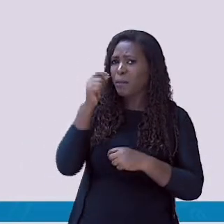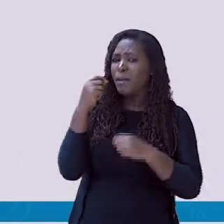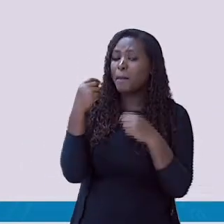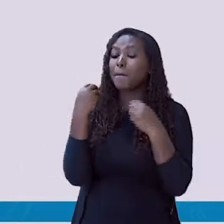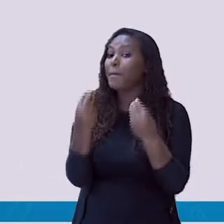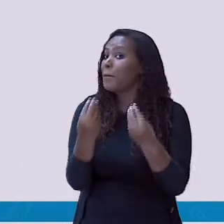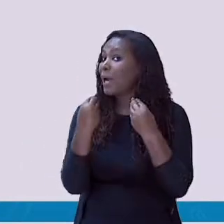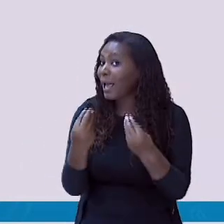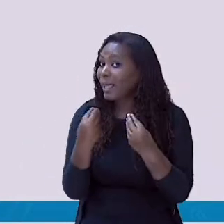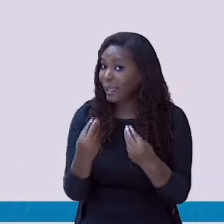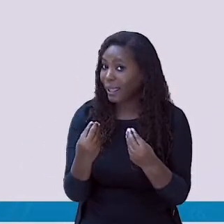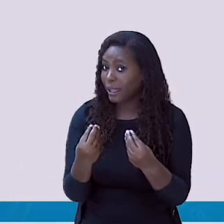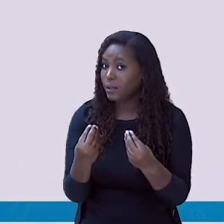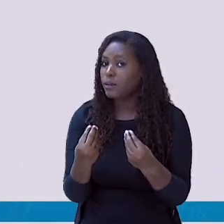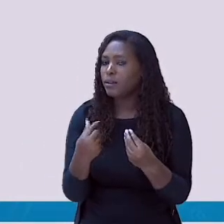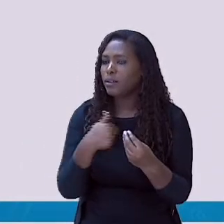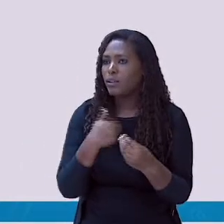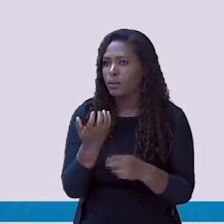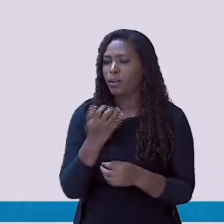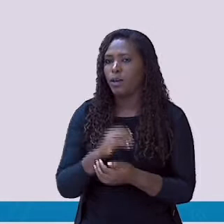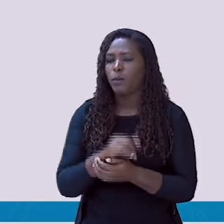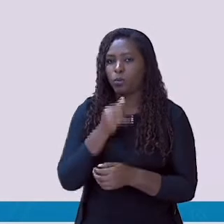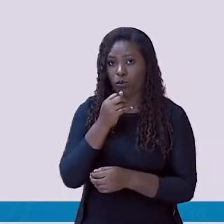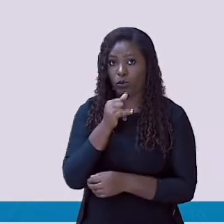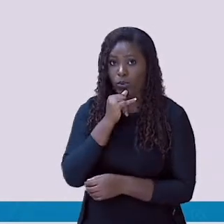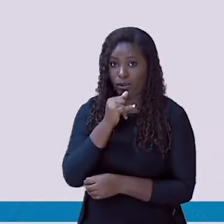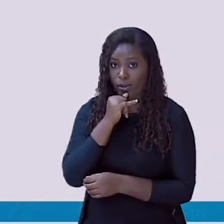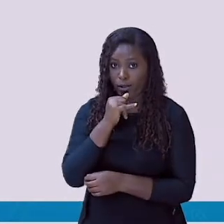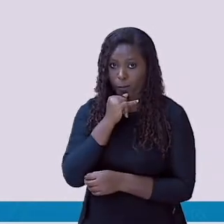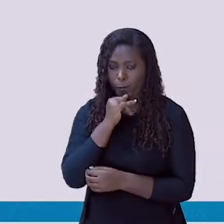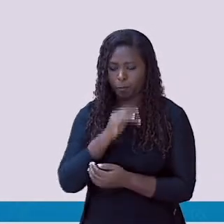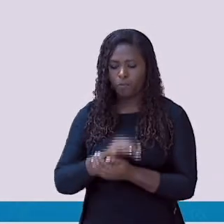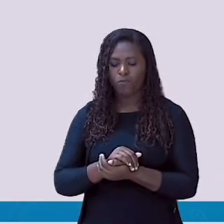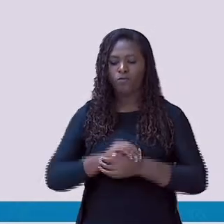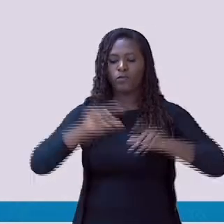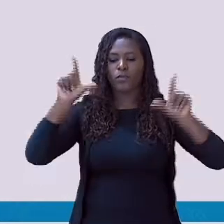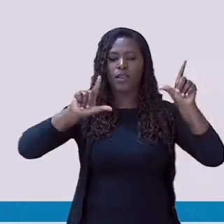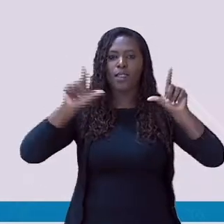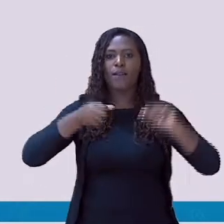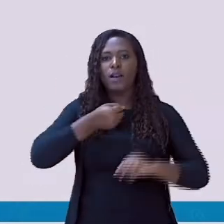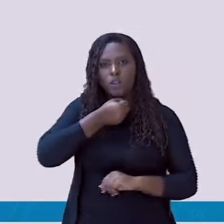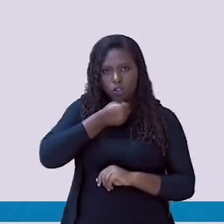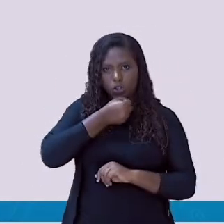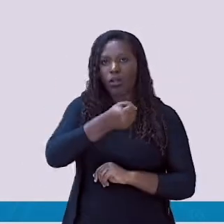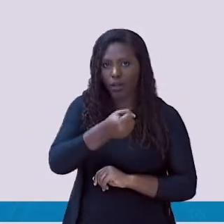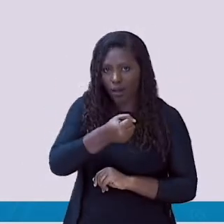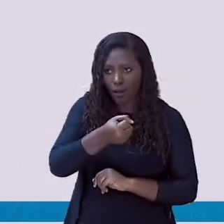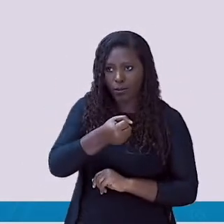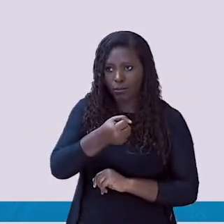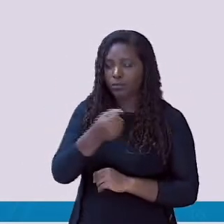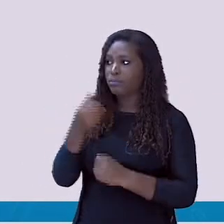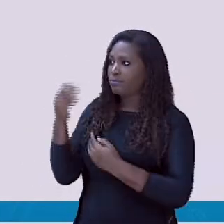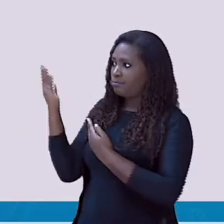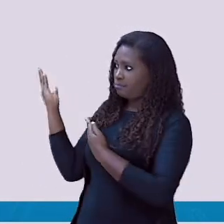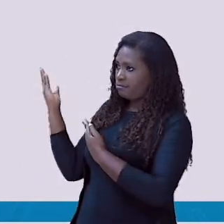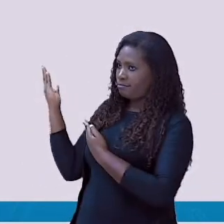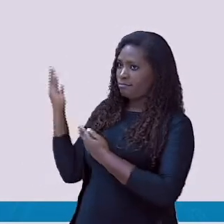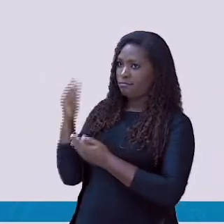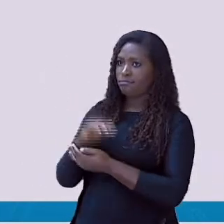Bom, nós temos a entrevista jornalística. A entrevista jornalística é feita pelo